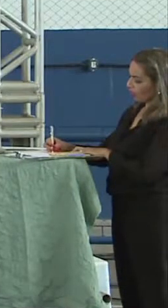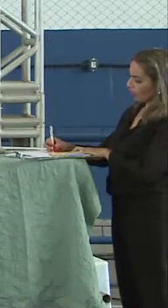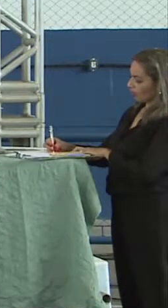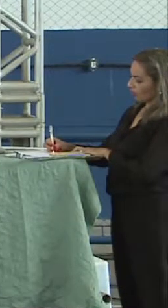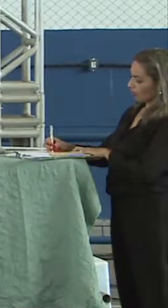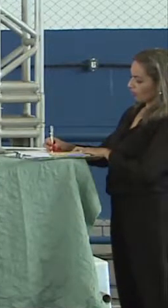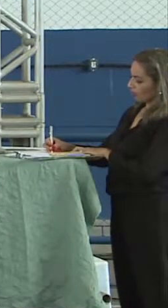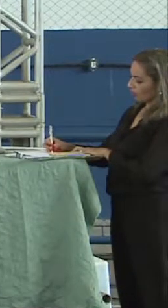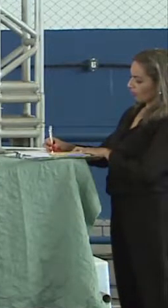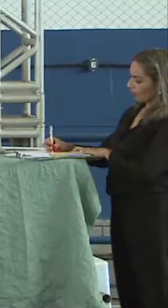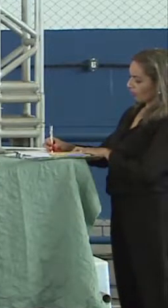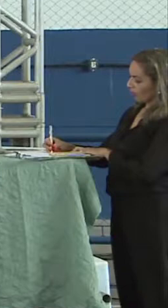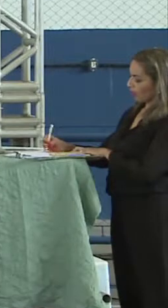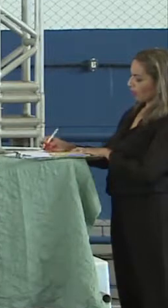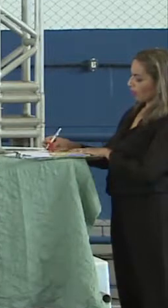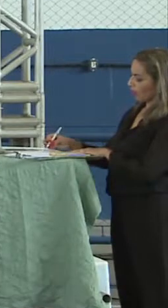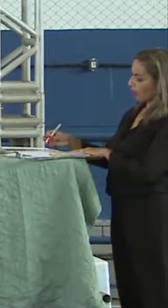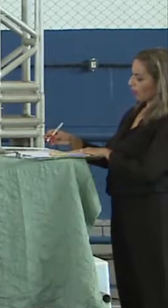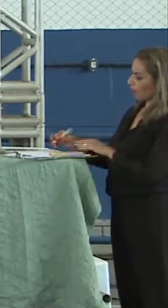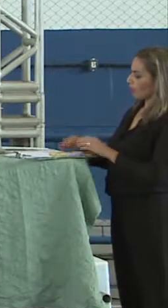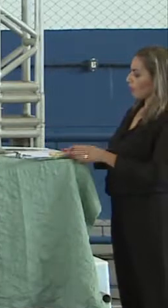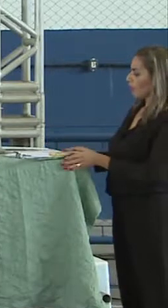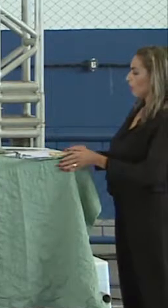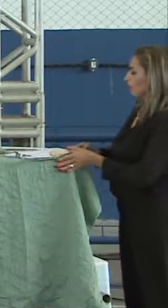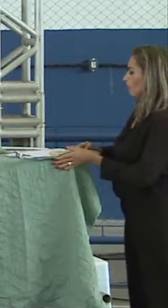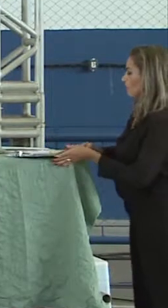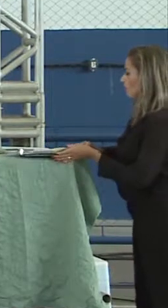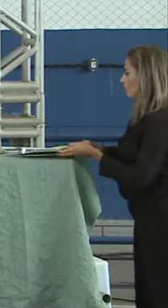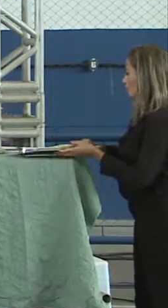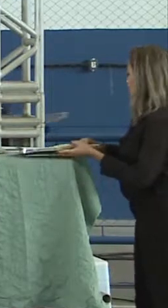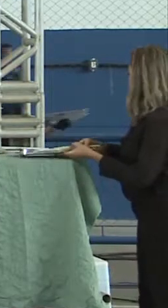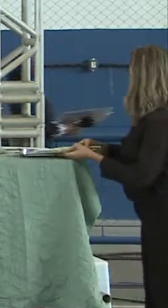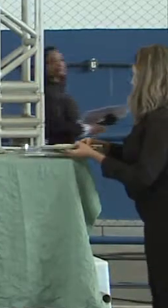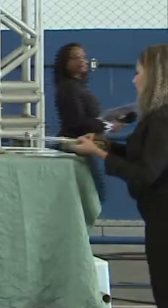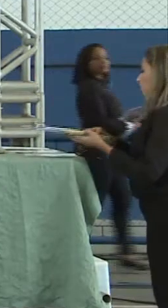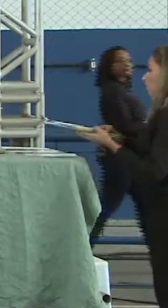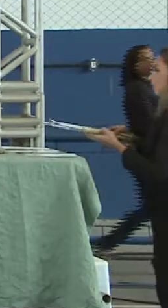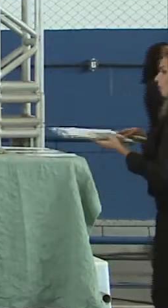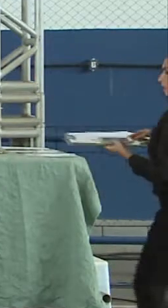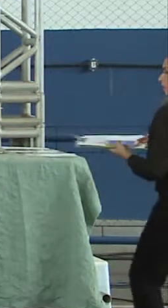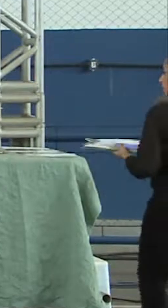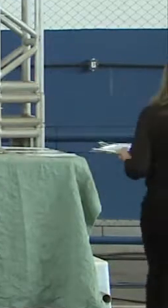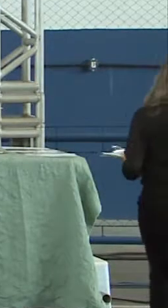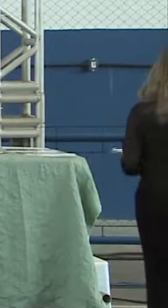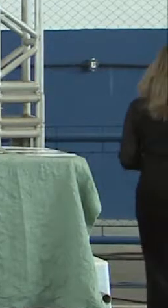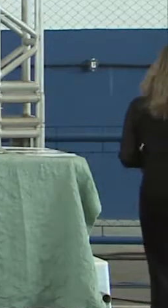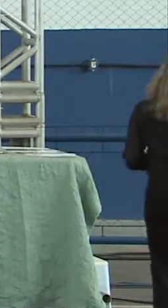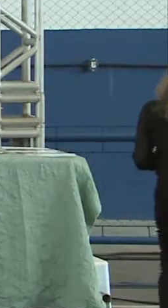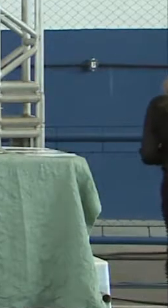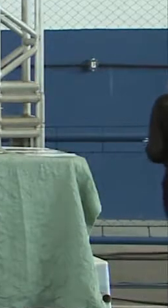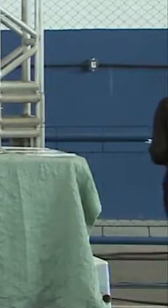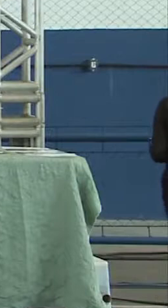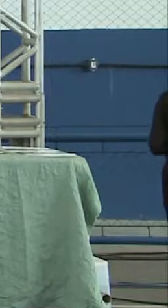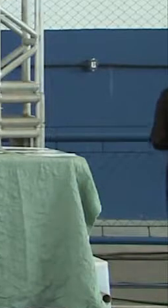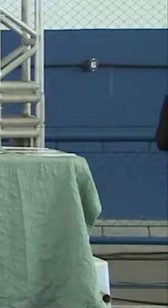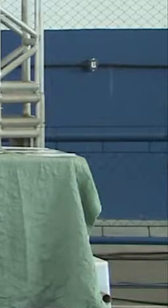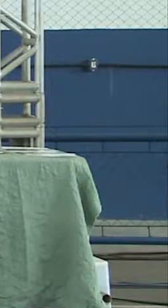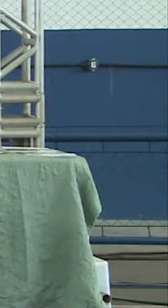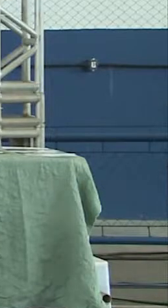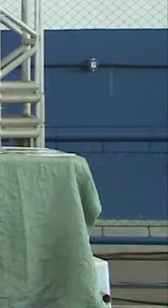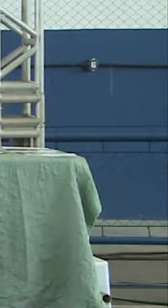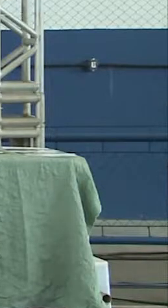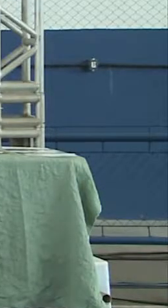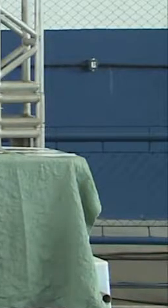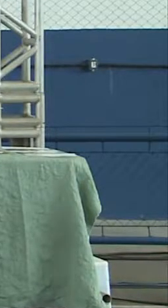Podemos começar, pessoal? Então, olha só, gente. Nós elencamos aqui nessas 12